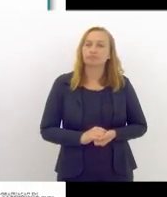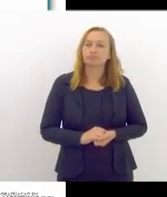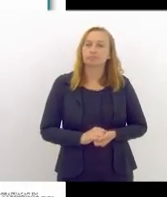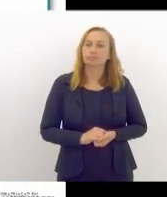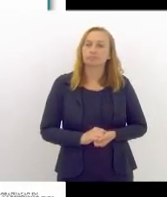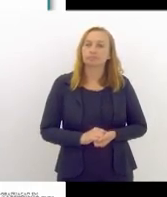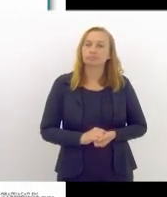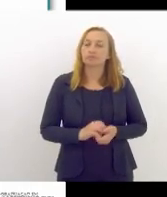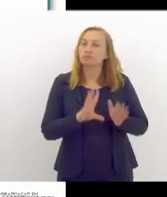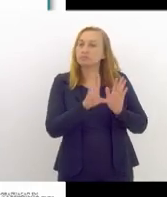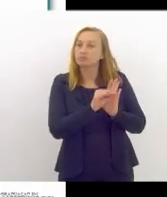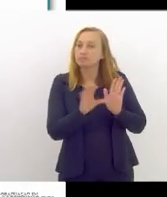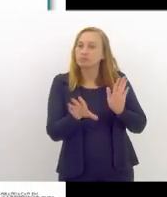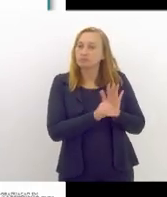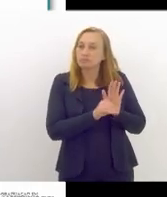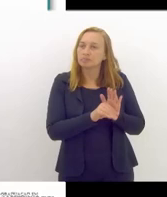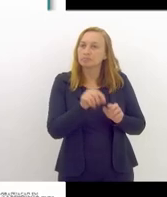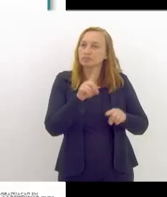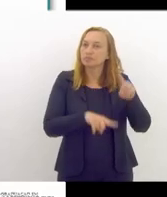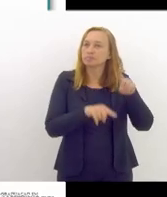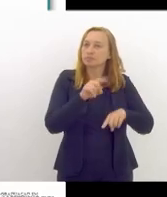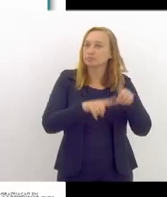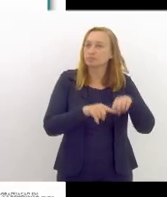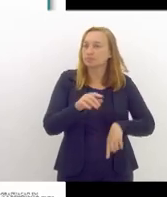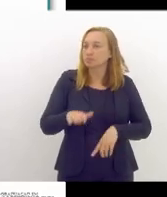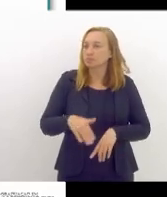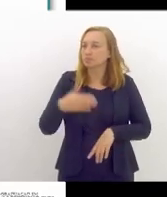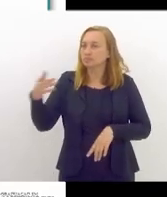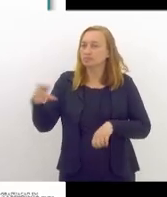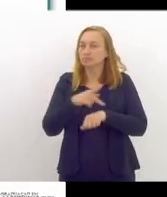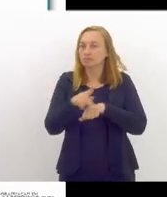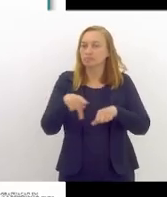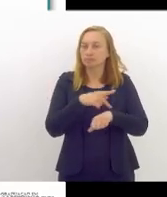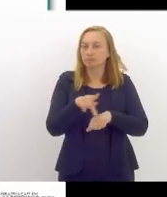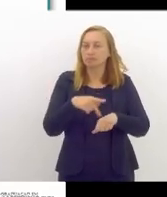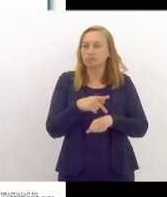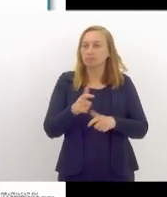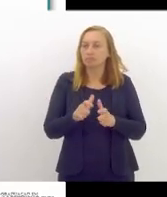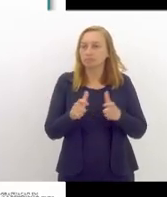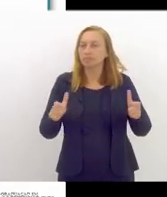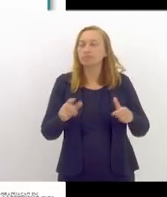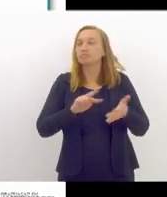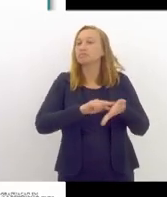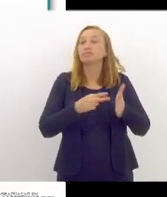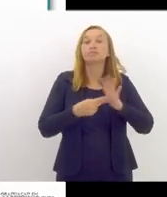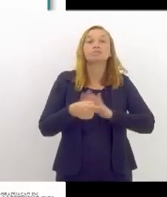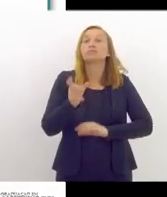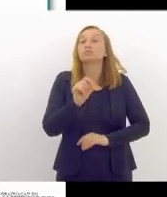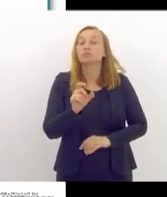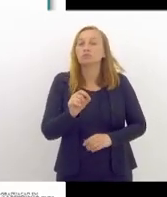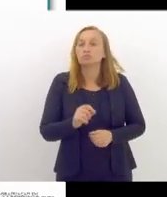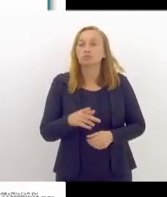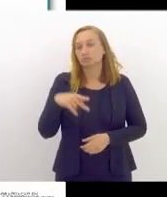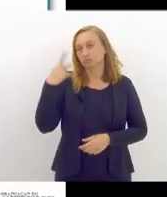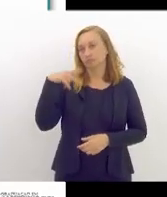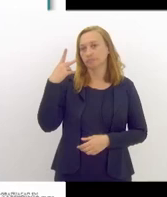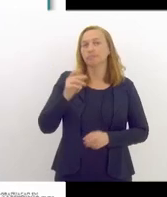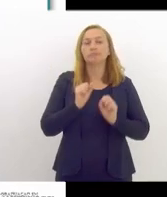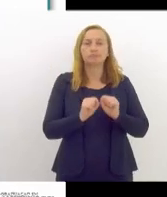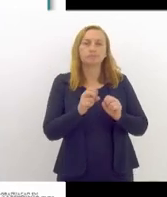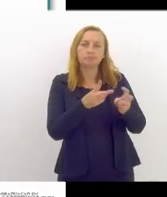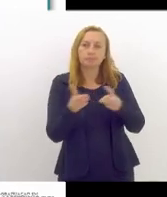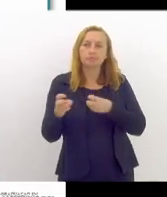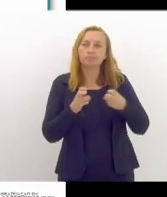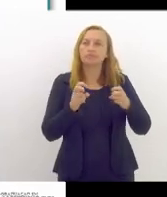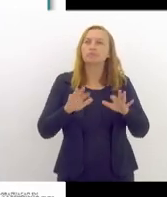conteúdo de produtos importados muito grande então o que que significa isso que o Parlamento pode verificar